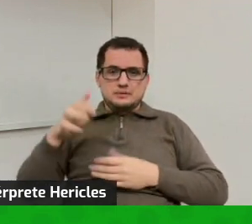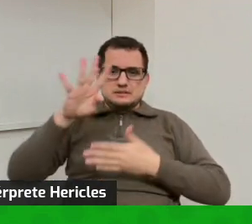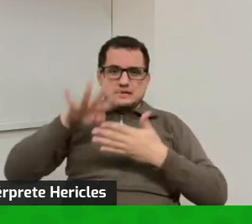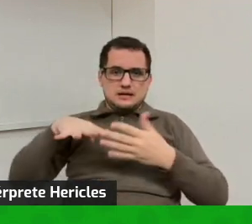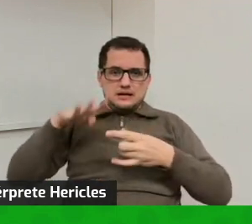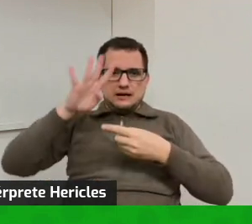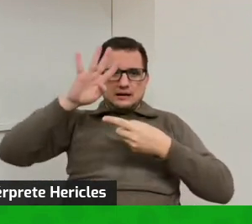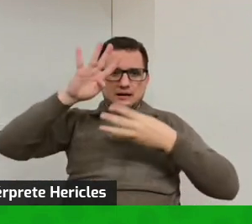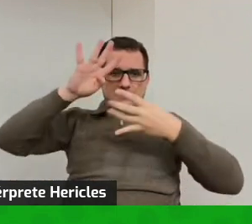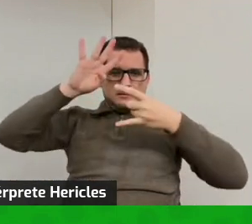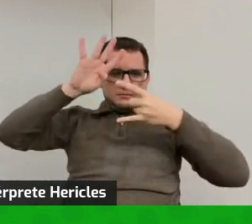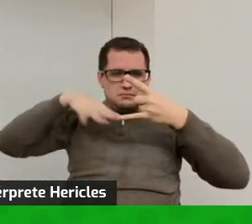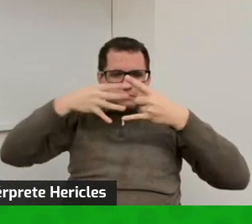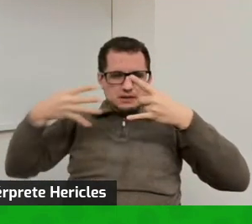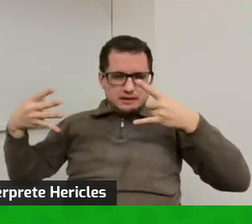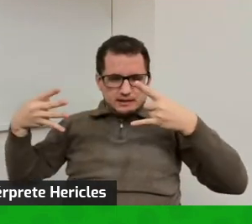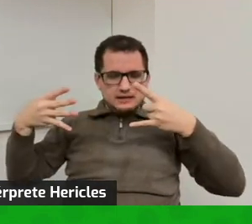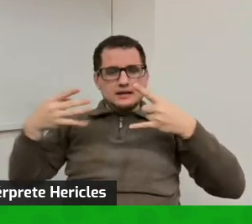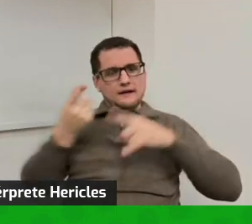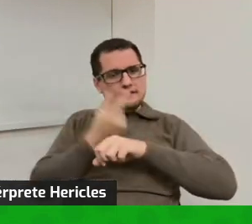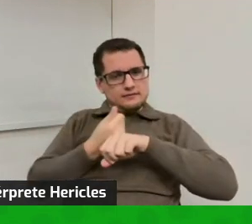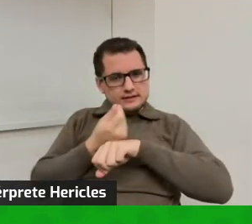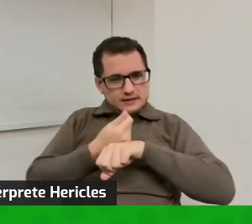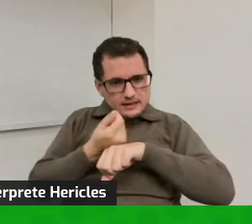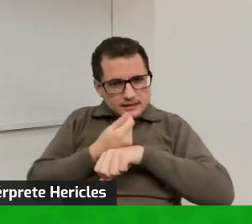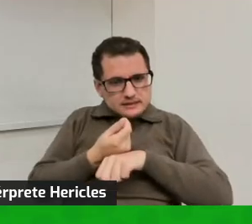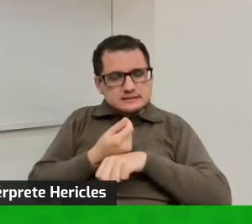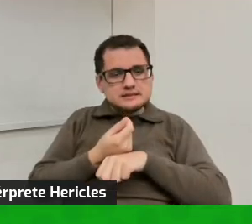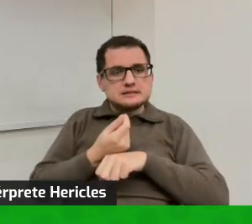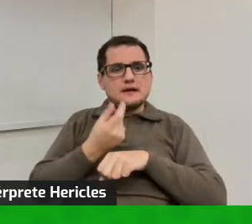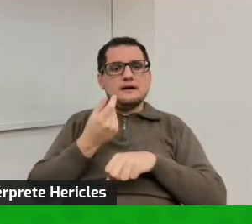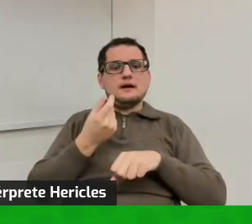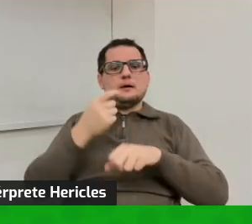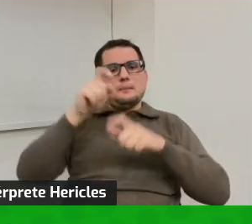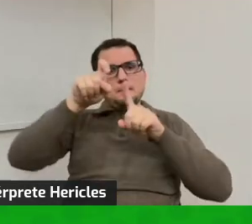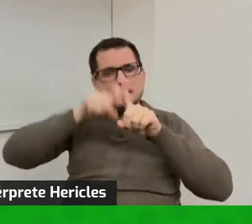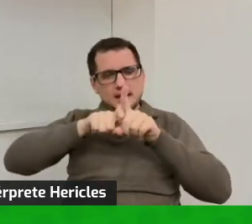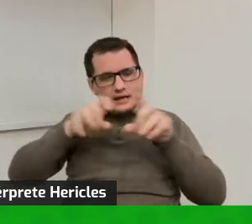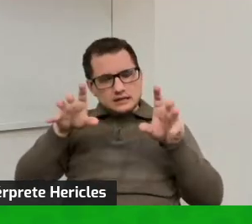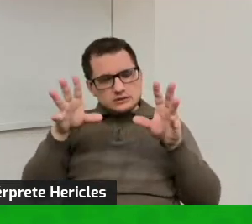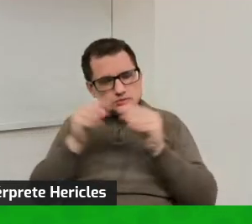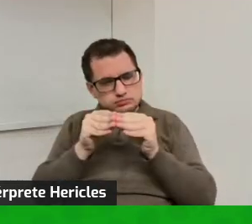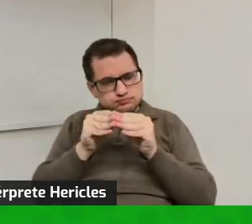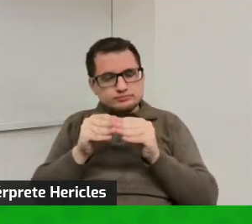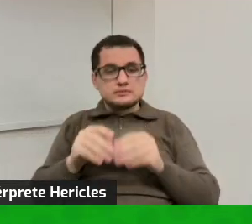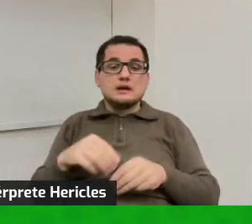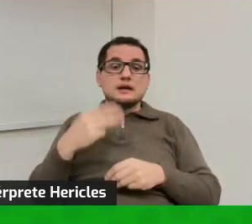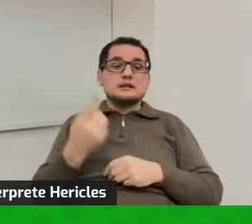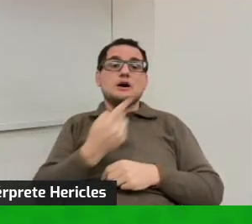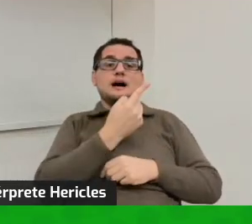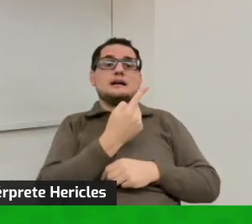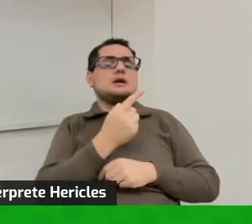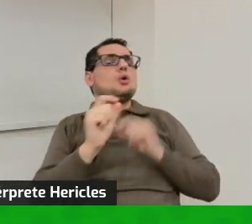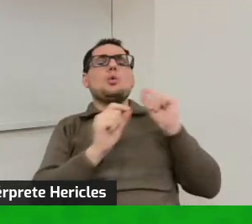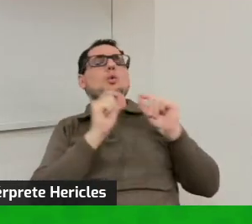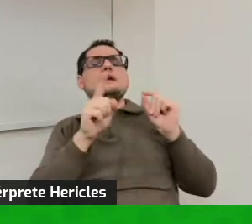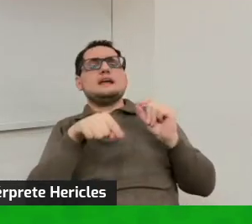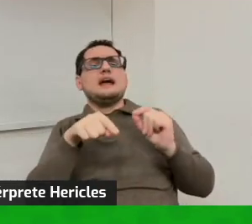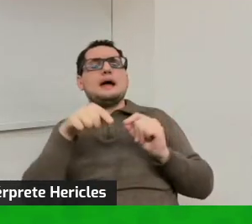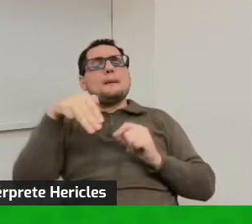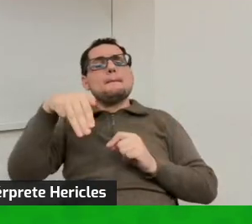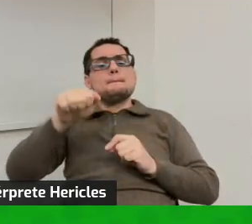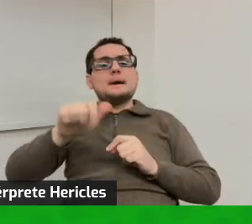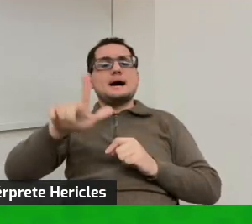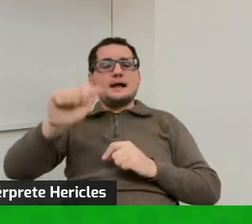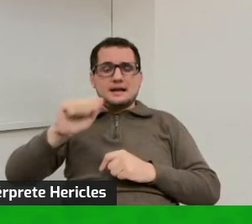do mês, ali, final e tudo mais. E o que é mala direta? Então, ela é uma forma de você criar vários documentos